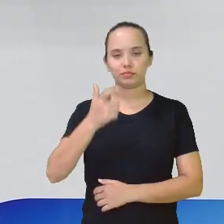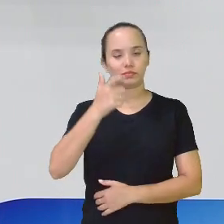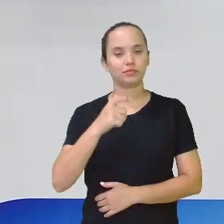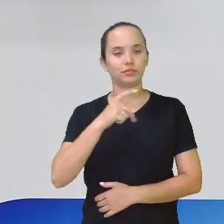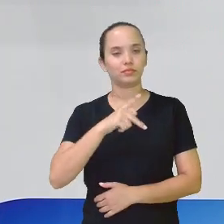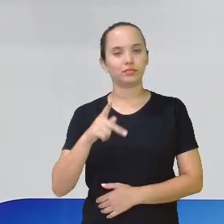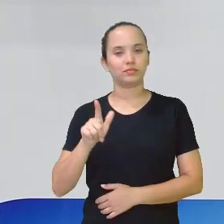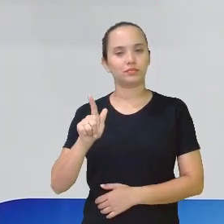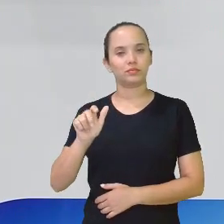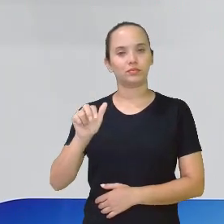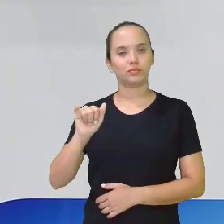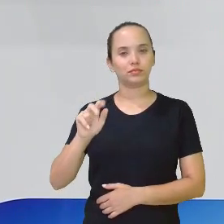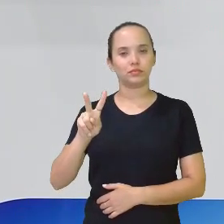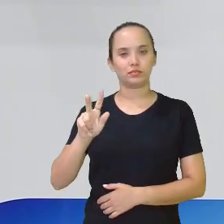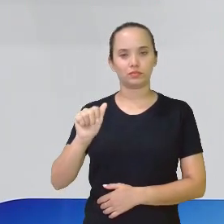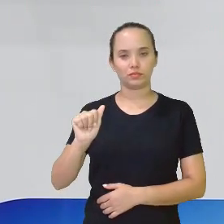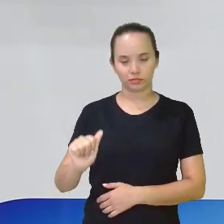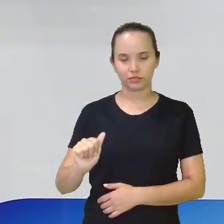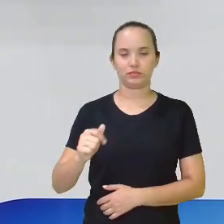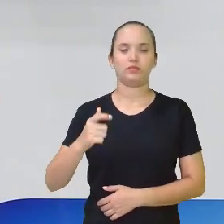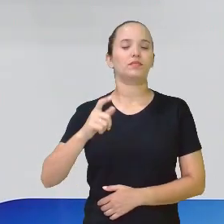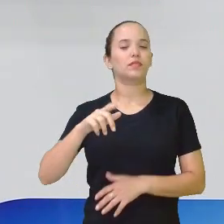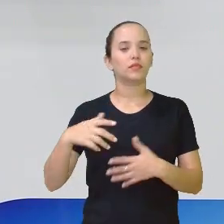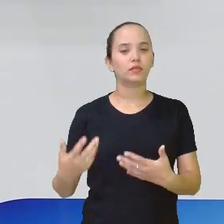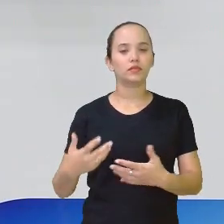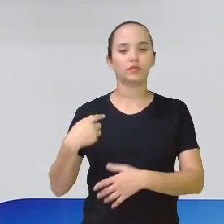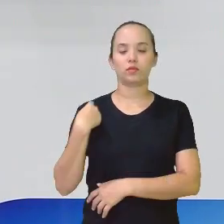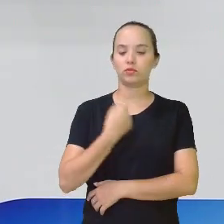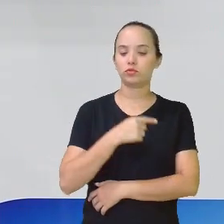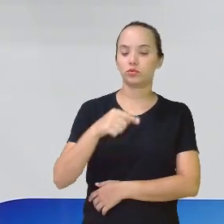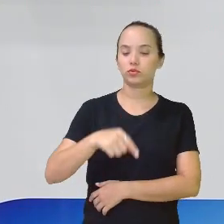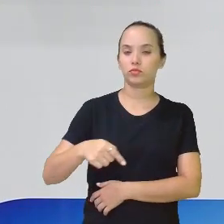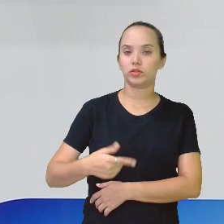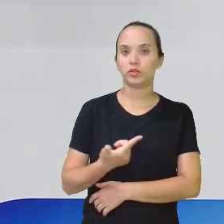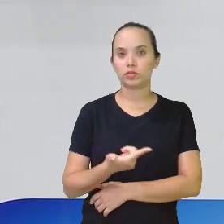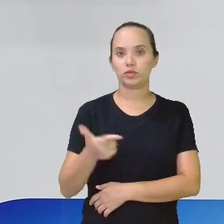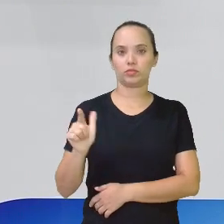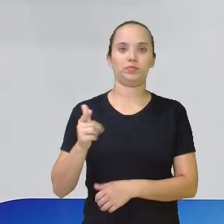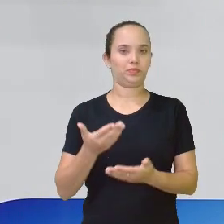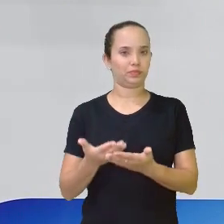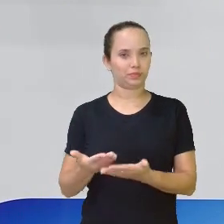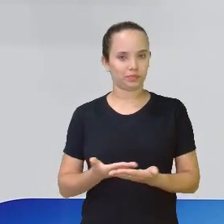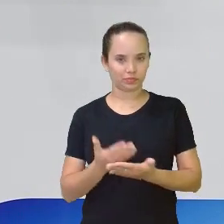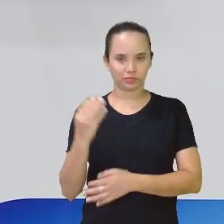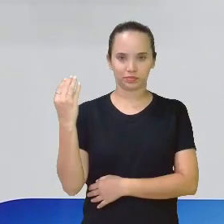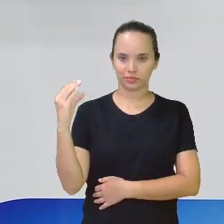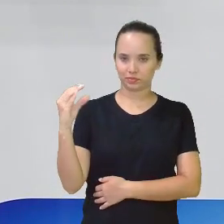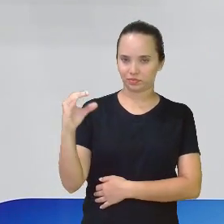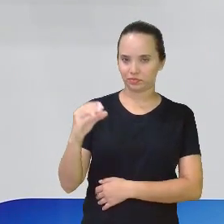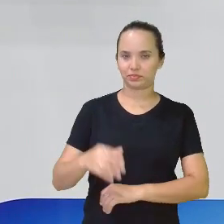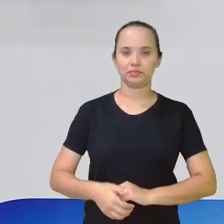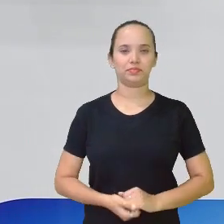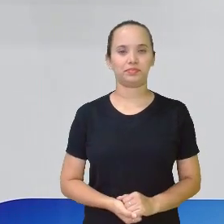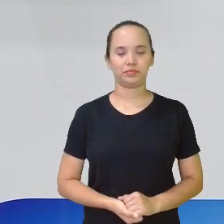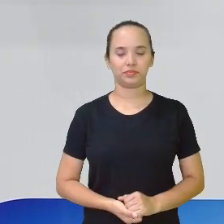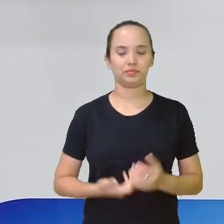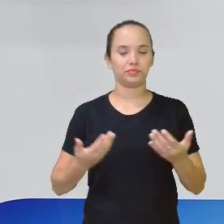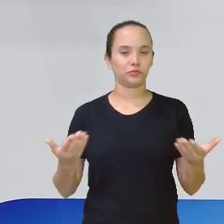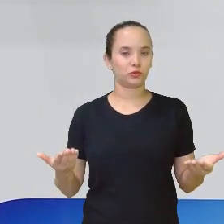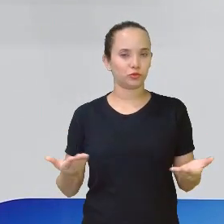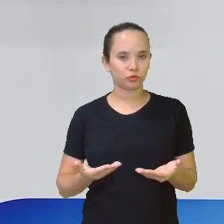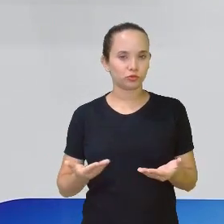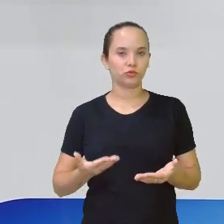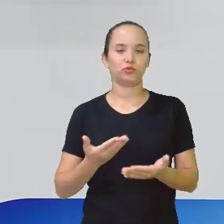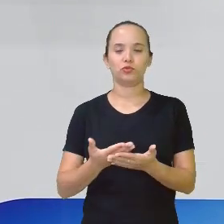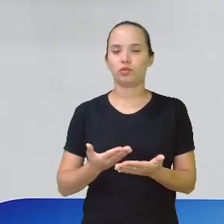Eu sou o professor Givanilson Soares e nós estamos por aqui para mais uma aula de ciências. E na aula de